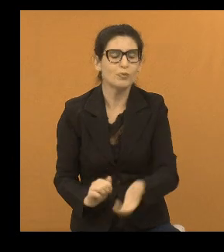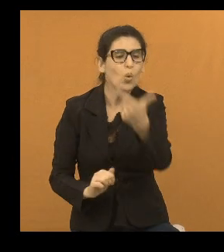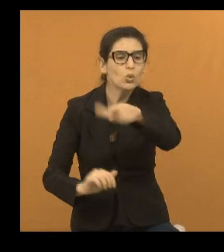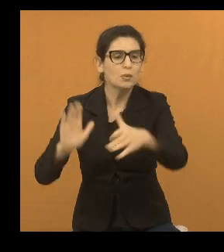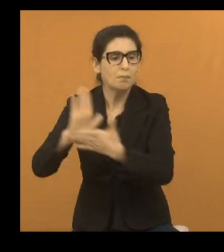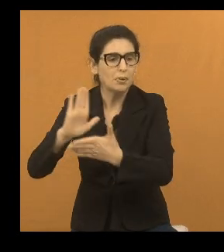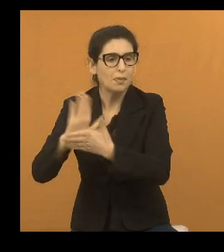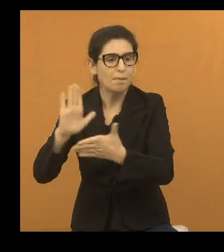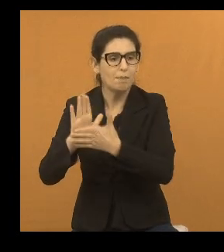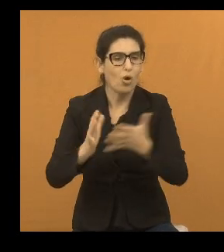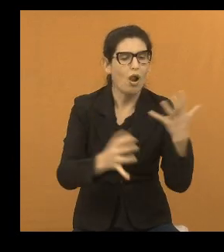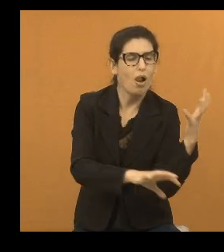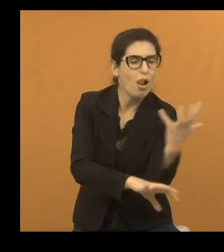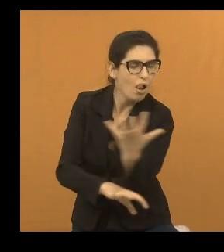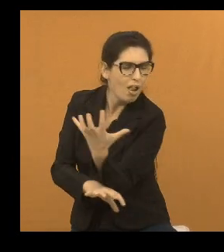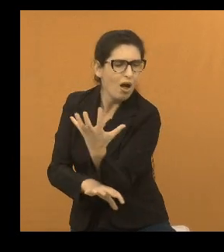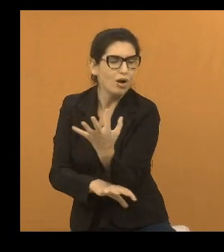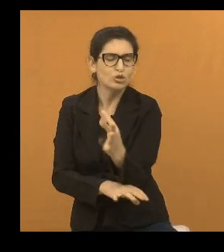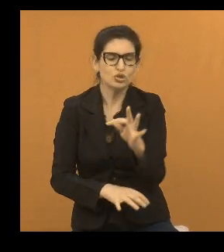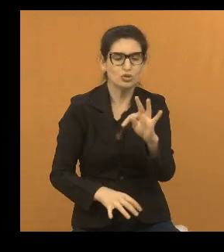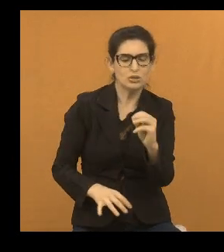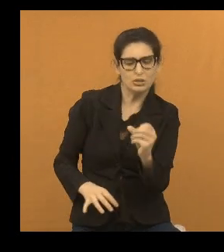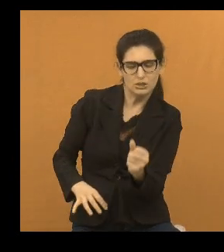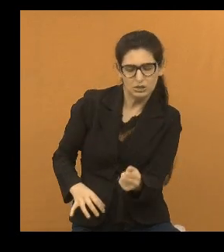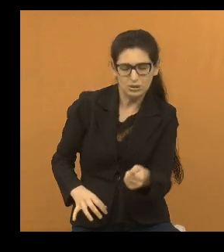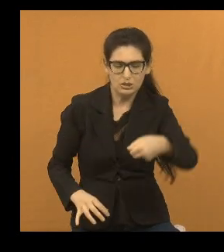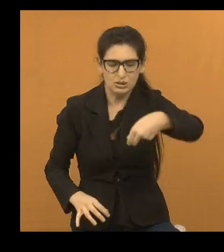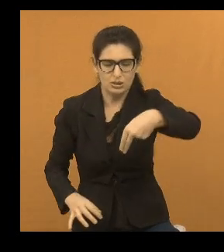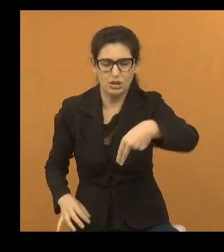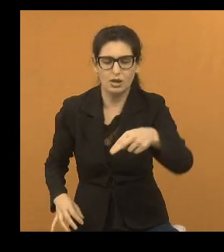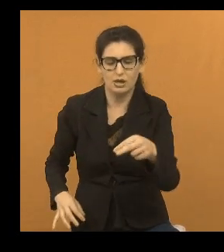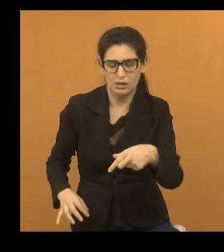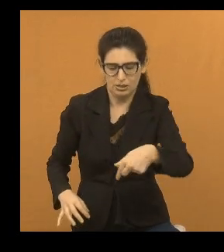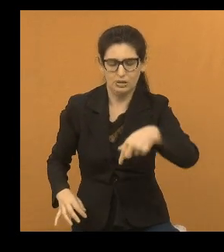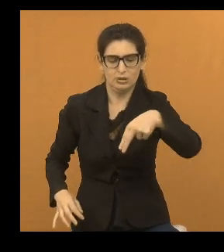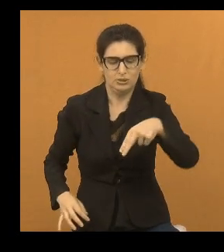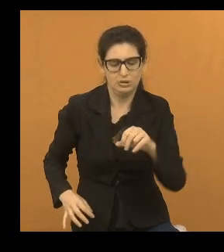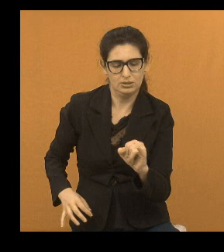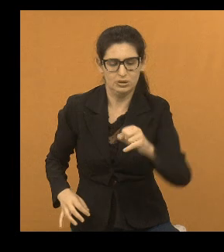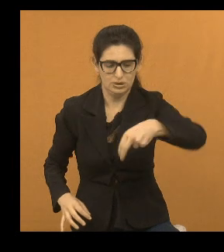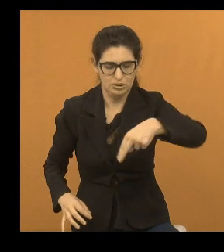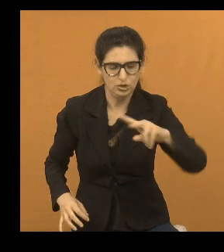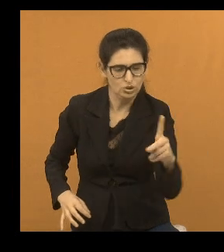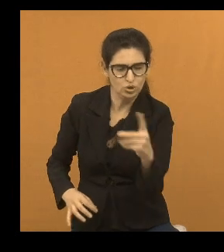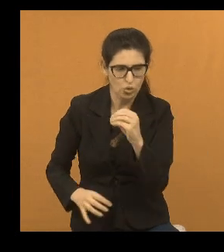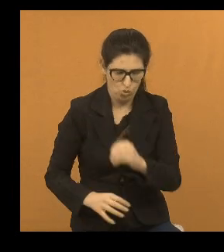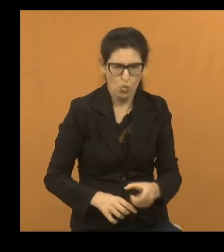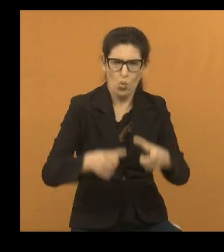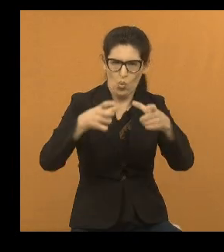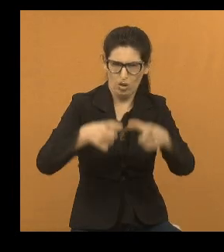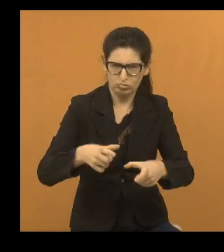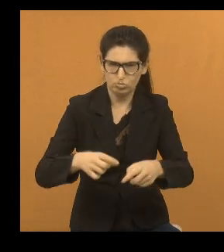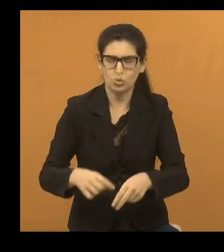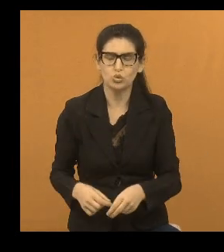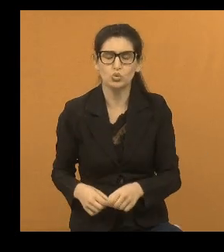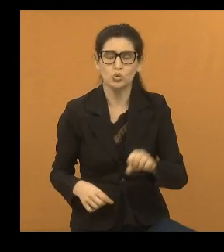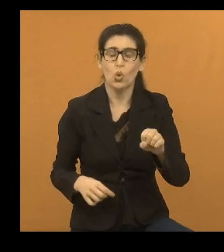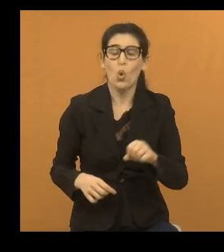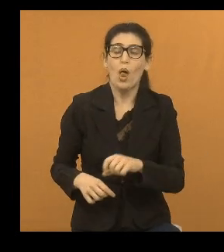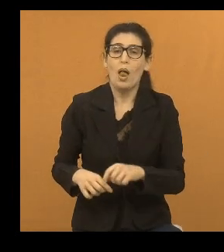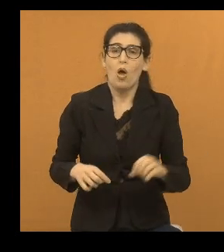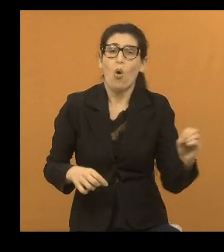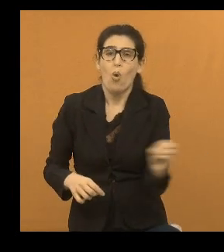é o Parque Linear do Córrego do Tanquinho. Ele é localizado na região oeste, no bairro